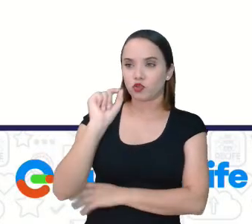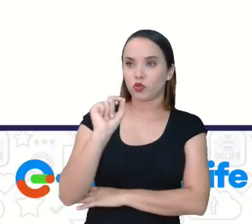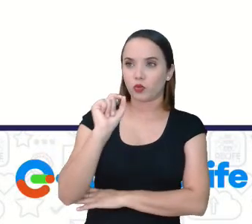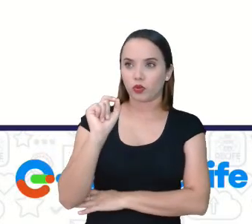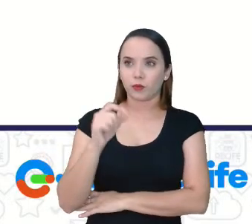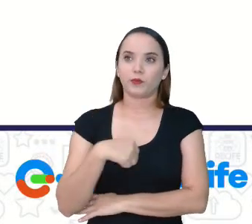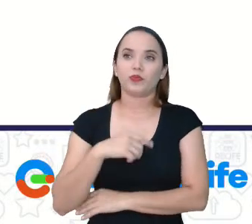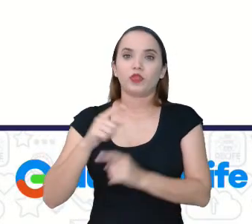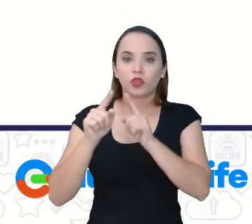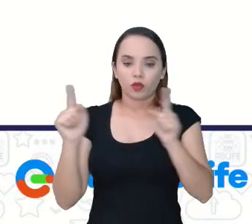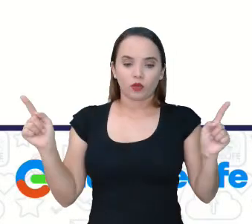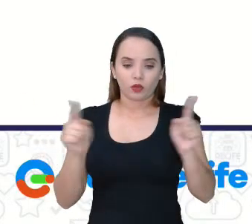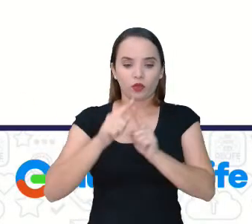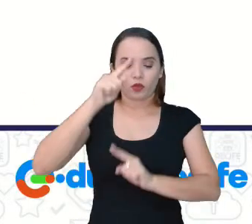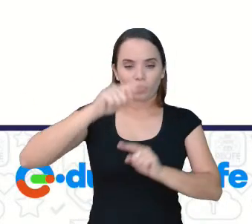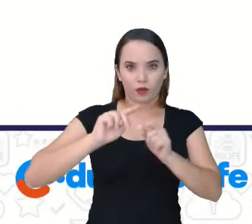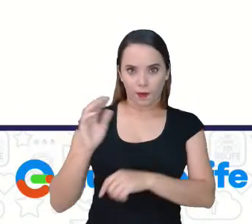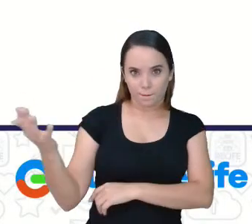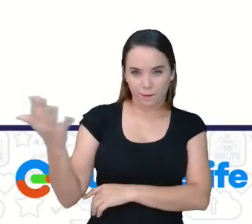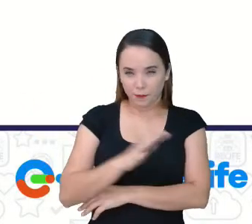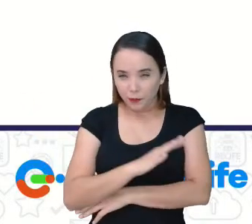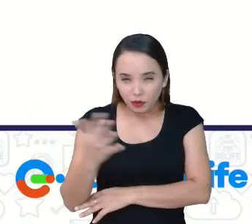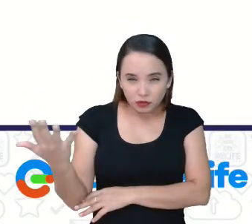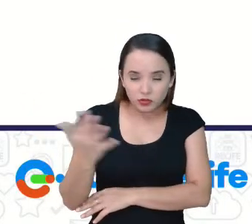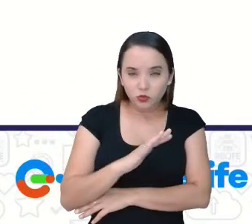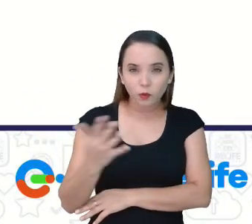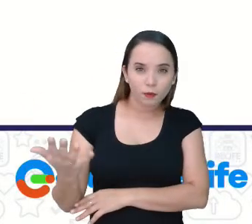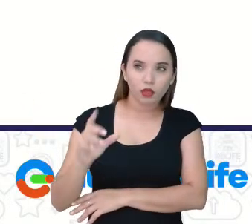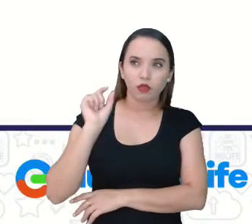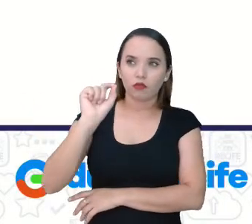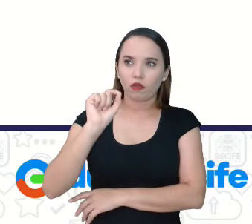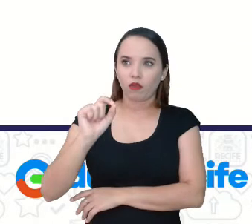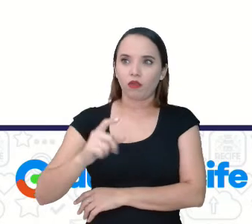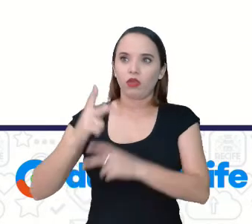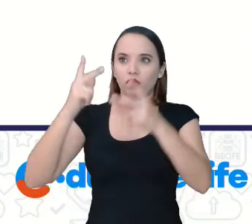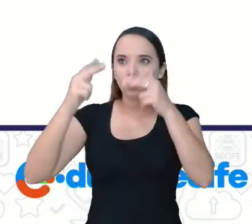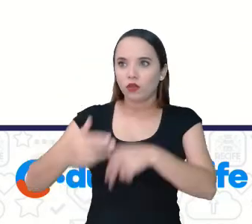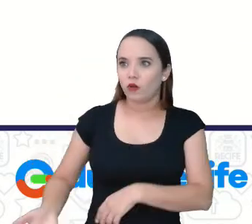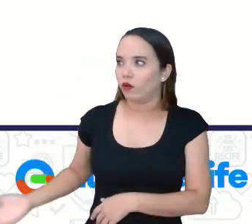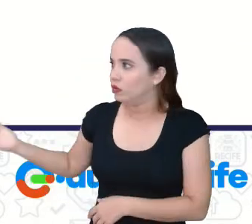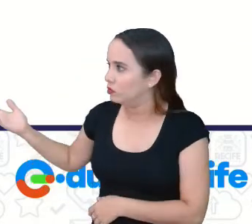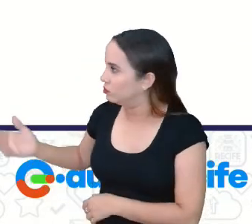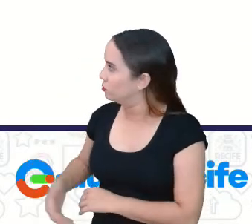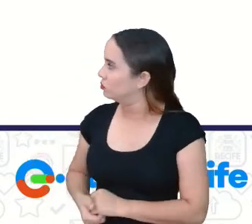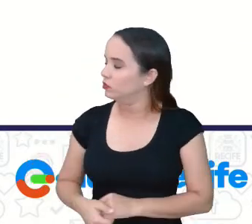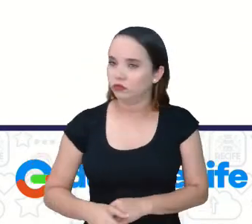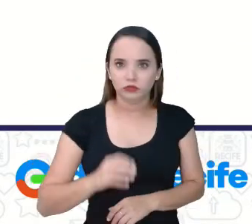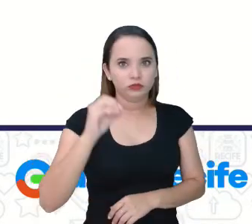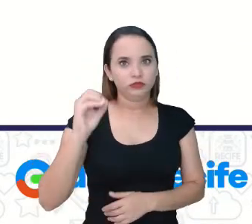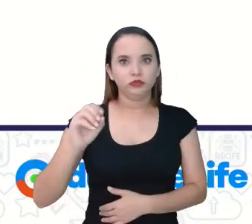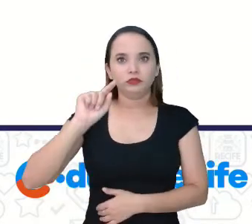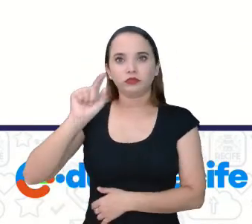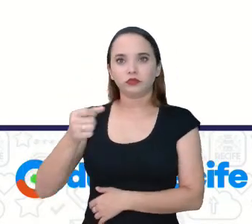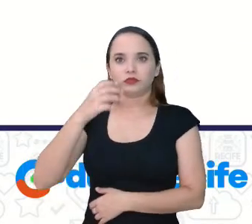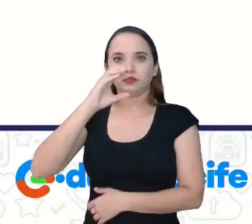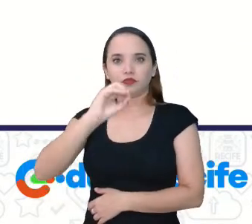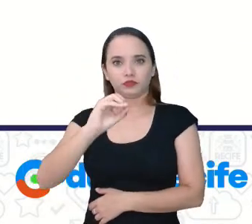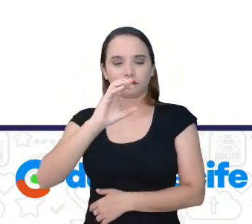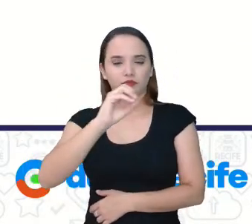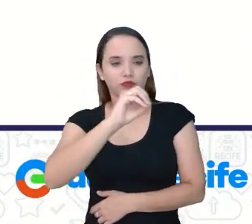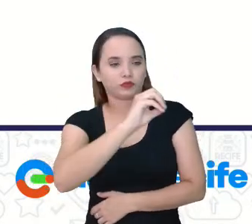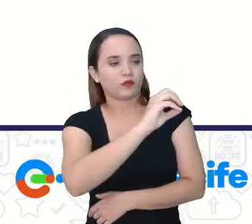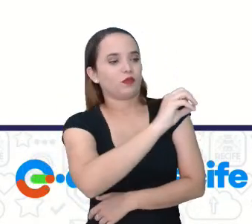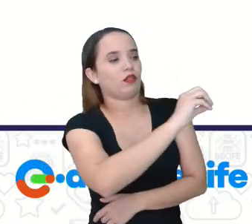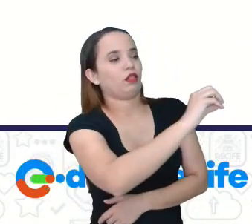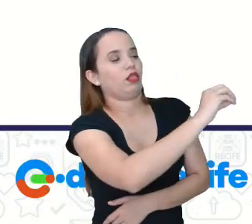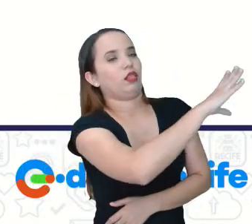o tamanho aproximado, certo, do coronavírus é igual a esse número aí, cheio de zero, 0, tem aí o mói de